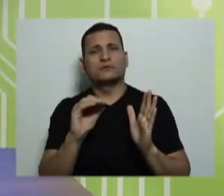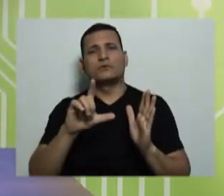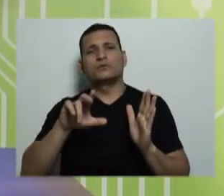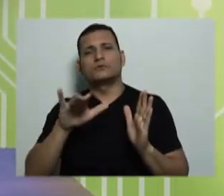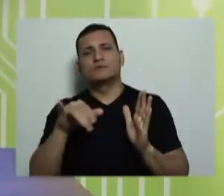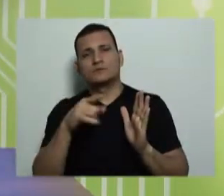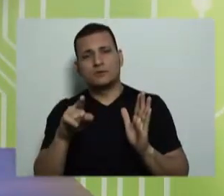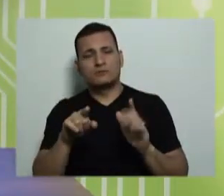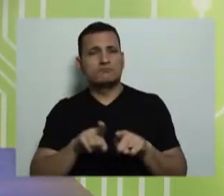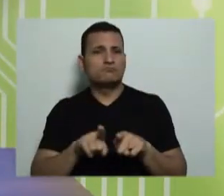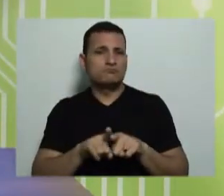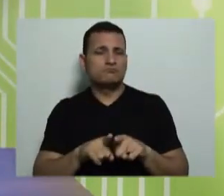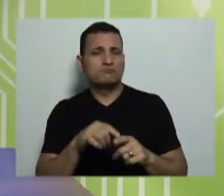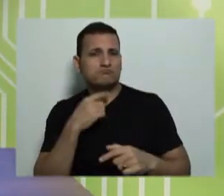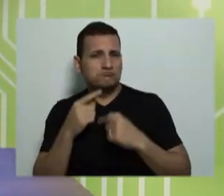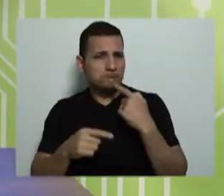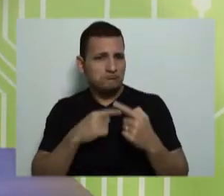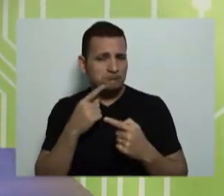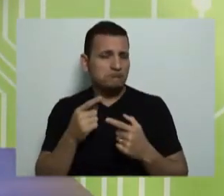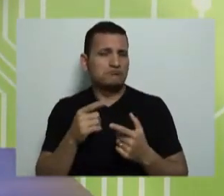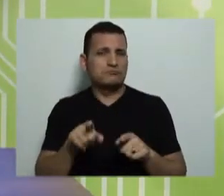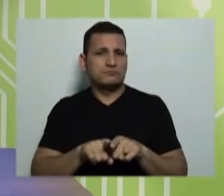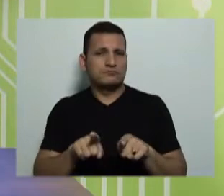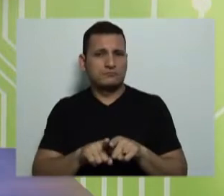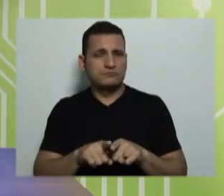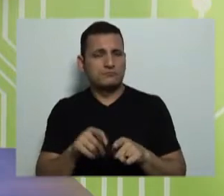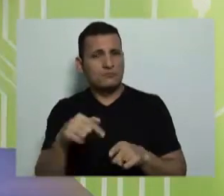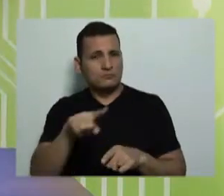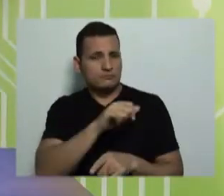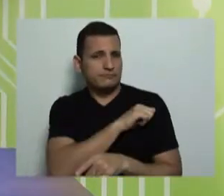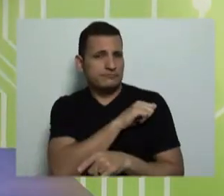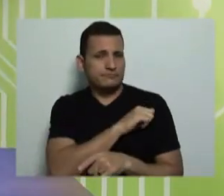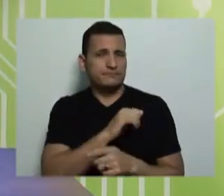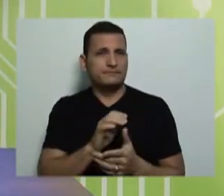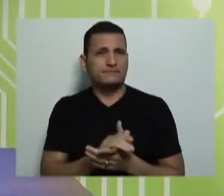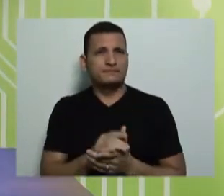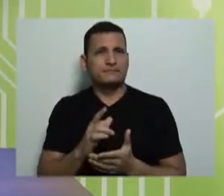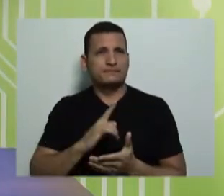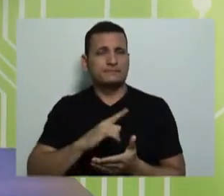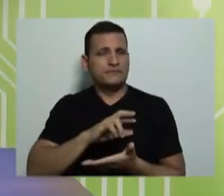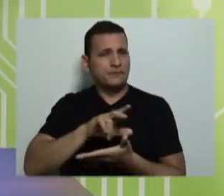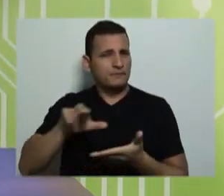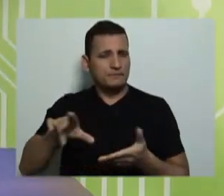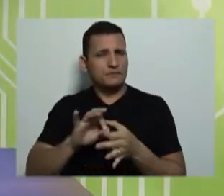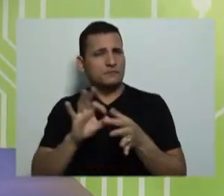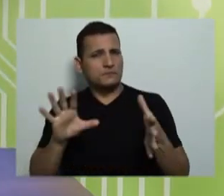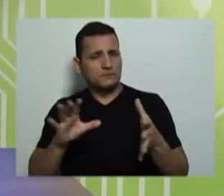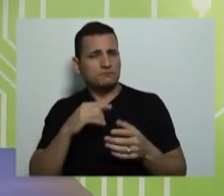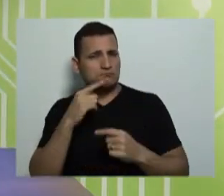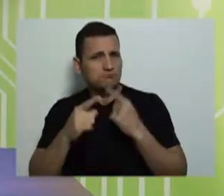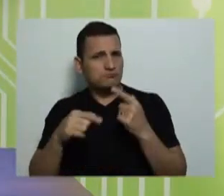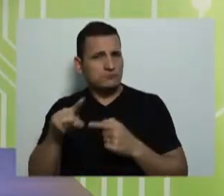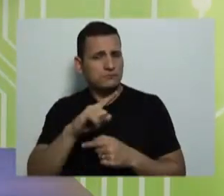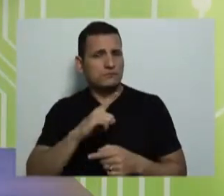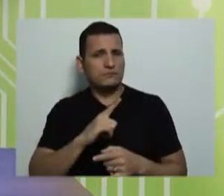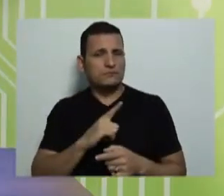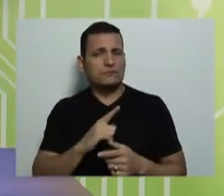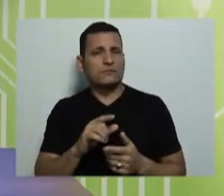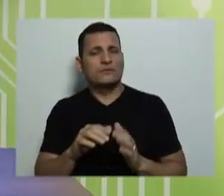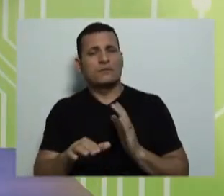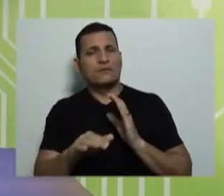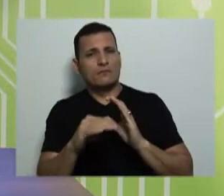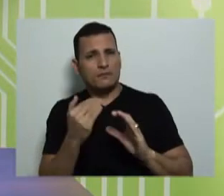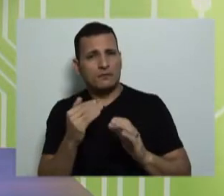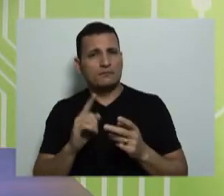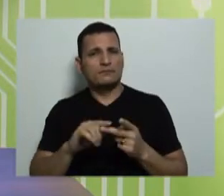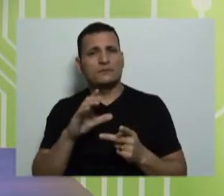estar tirando algumas dúvidas. Nós vamos ter vários canais abertos para solucionar as dúvidas de vocês. Vai ter o e-mail da coordenação de CIEC,